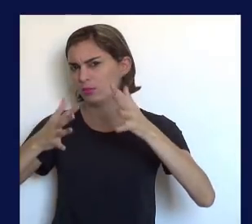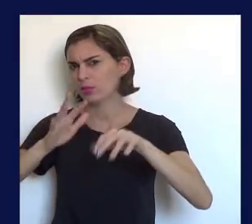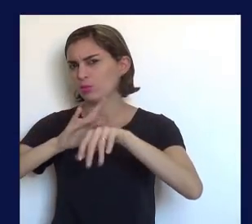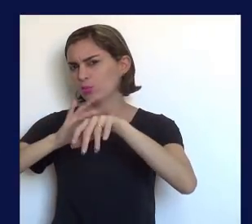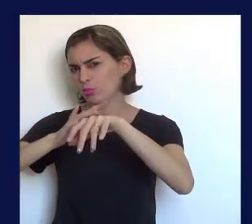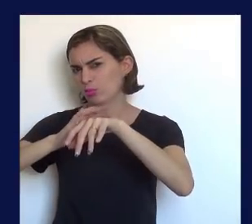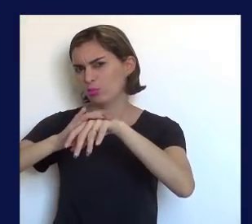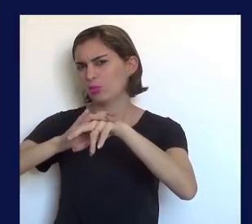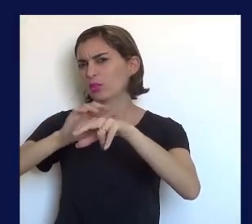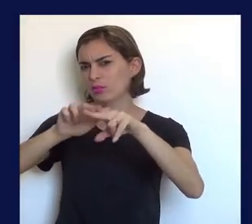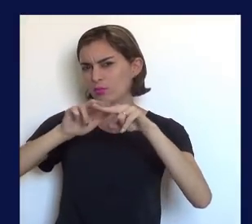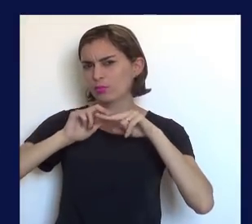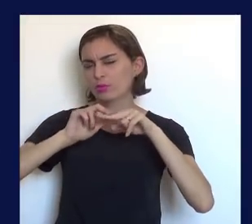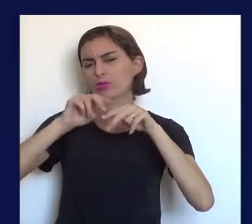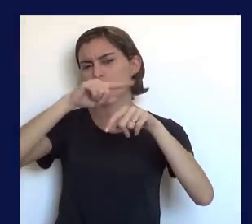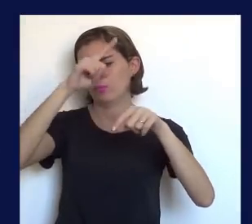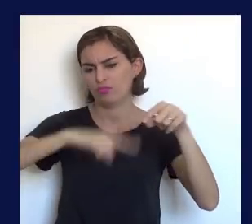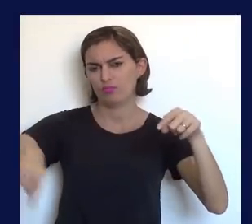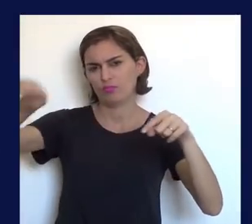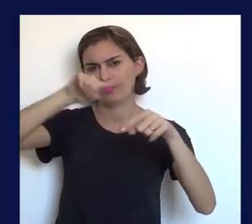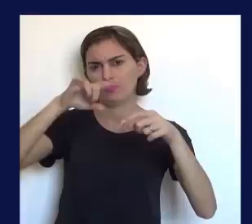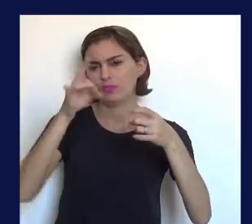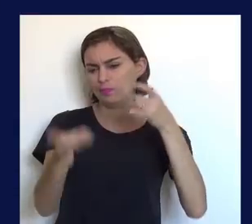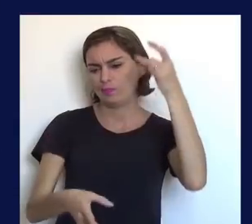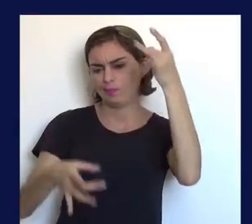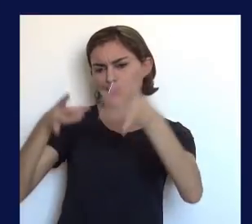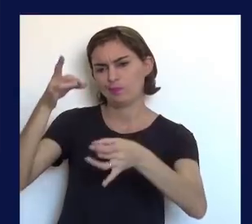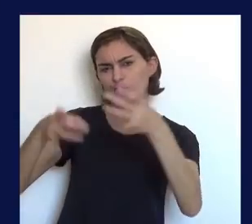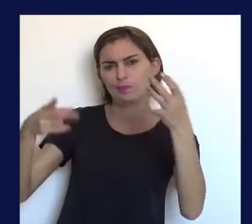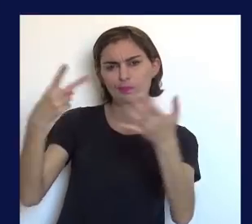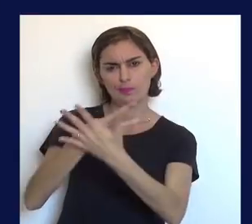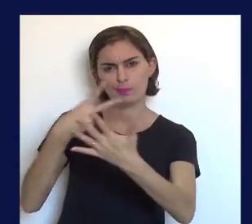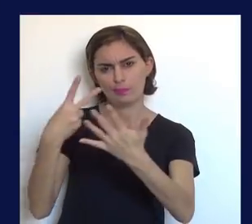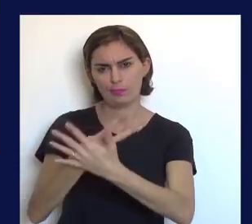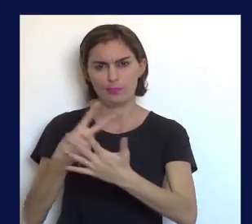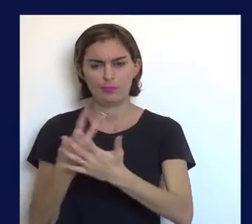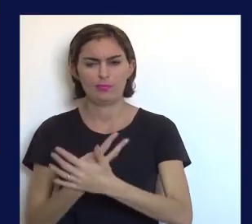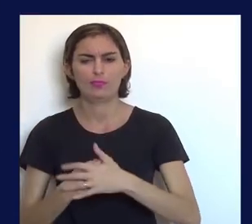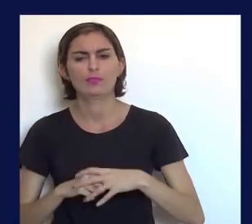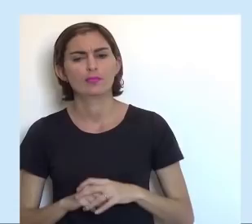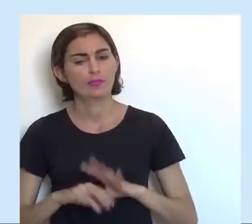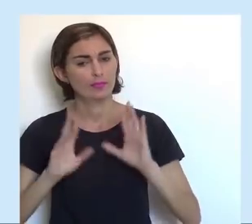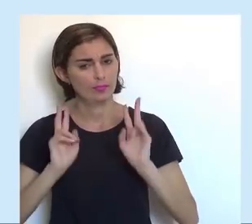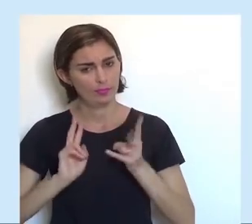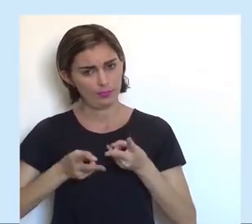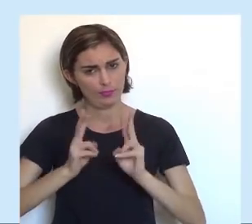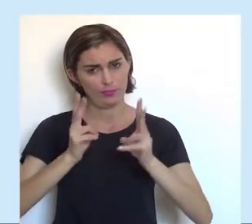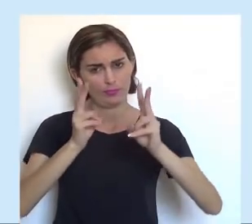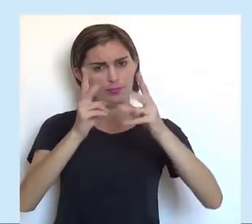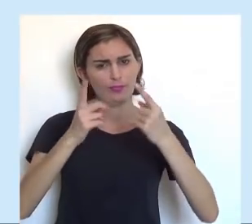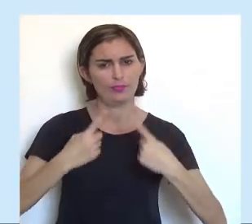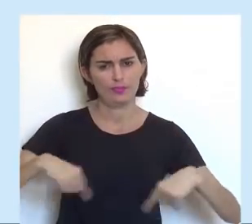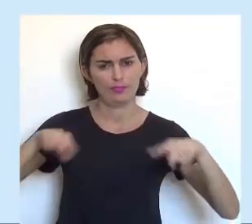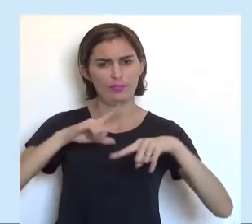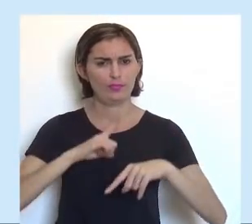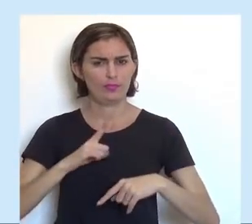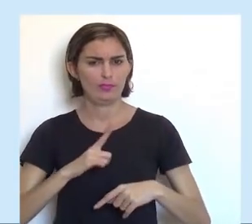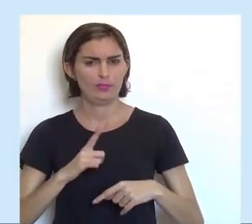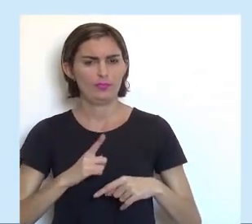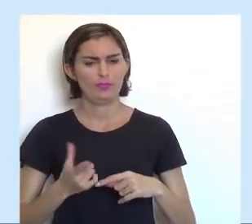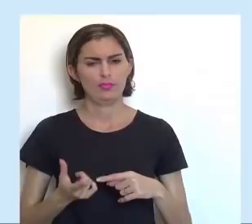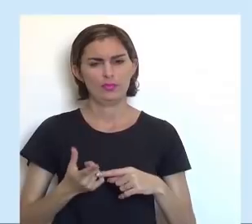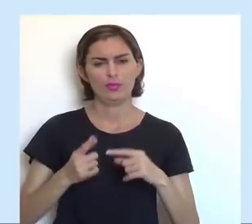doenças causadas por pneus em meio ambiente de forma inadequada. Continuando, nós temos